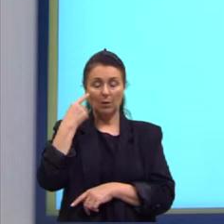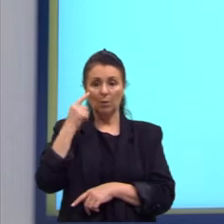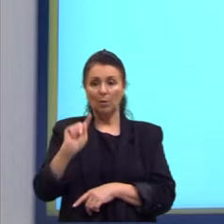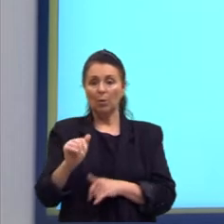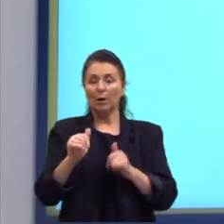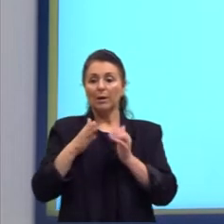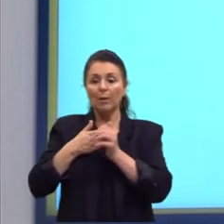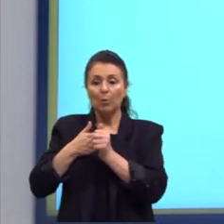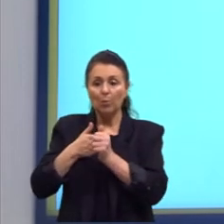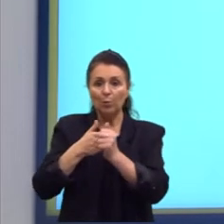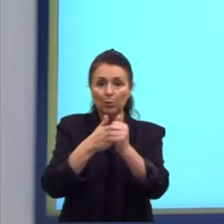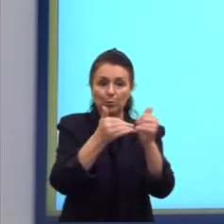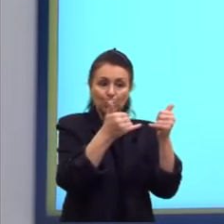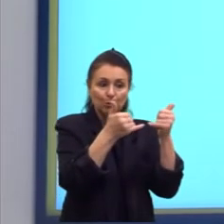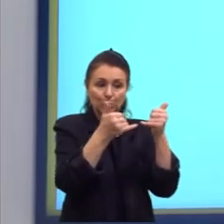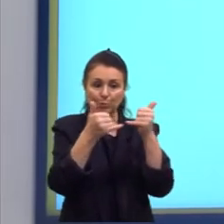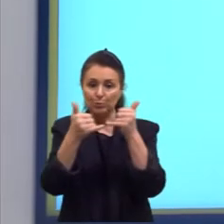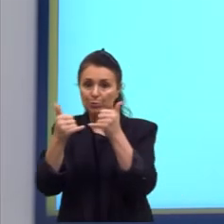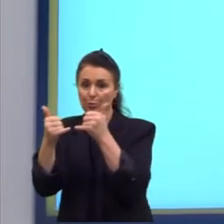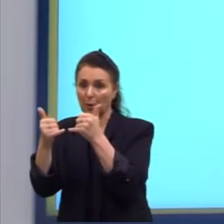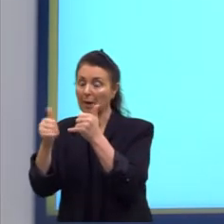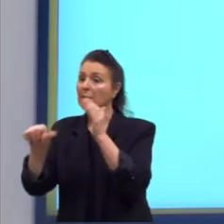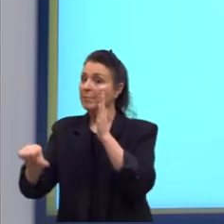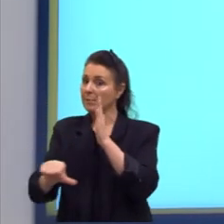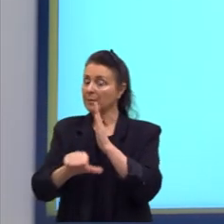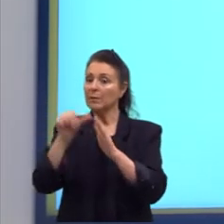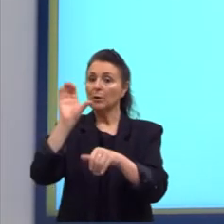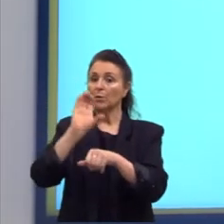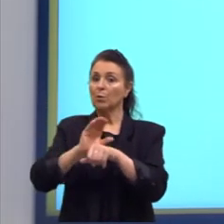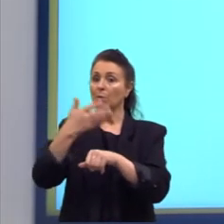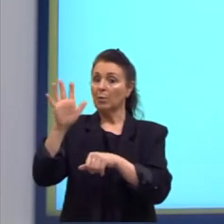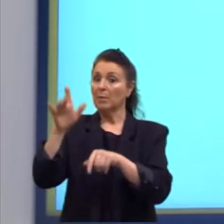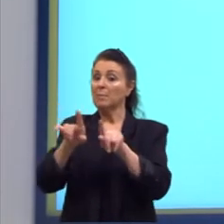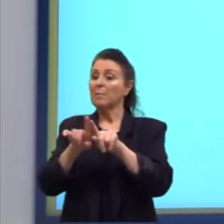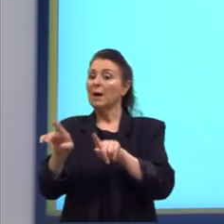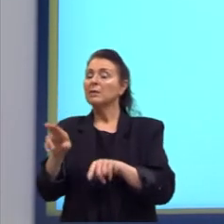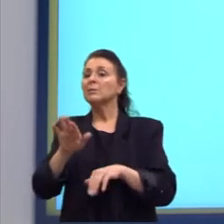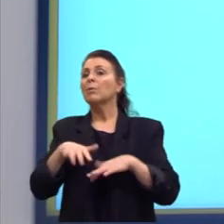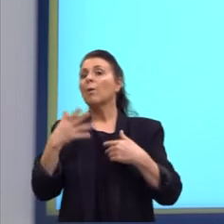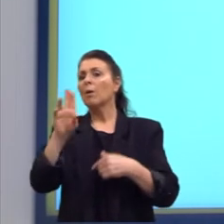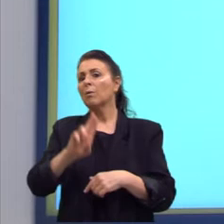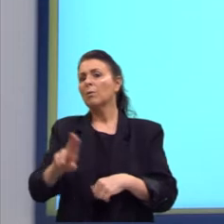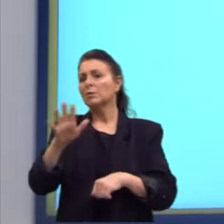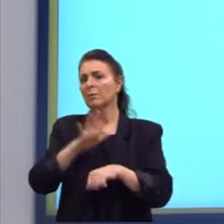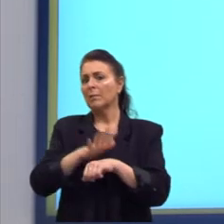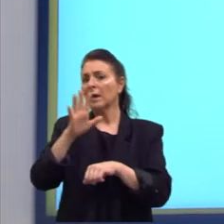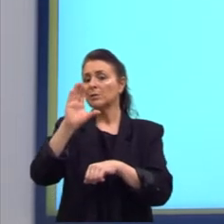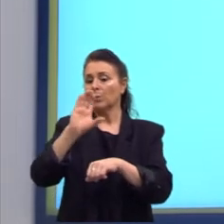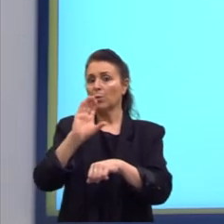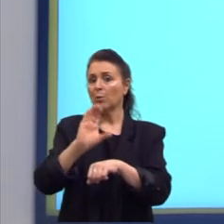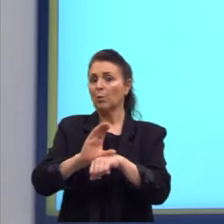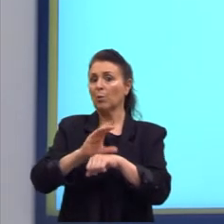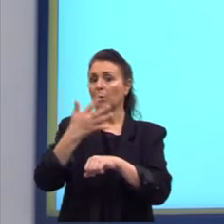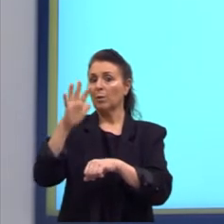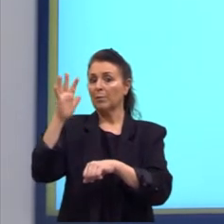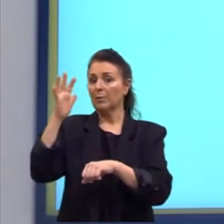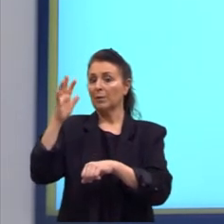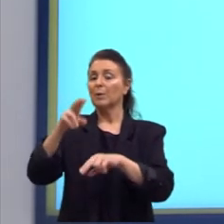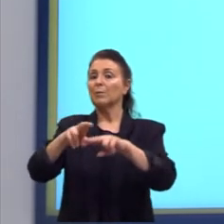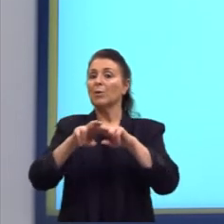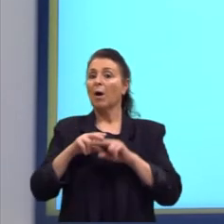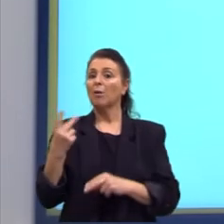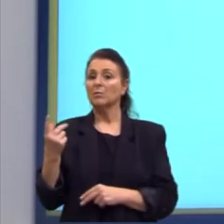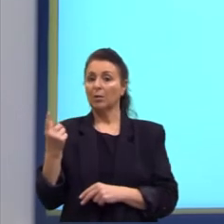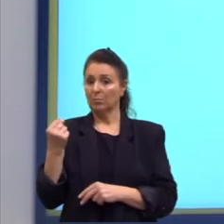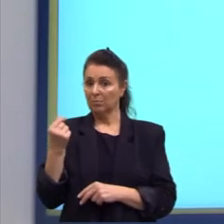prata é melhor condutor do que o cobre mas a gente acaba utilizando mais o cobre nas instalações elétricas por questão de valor né